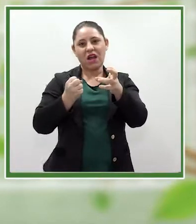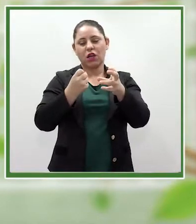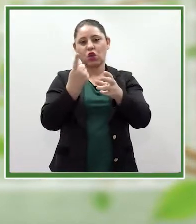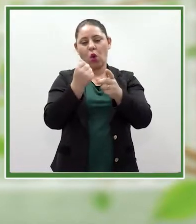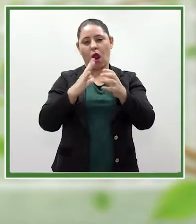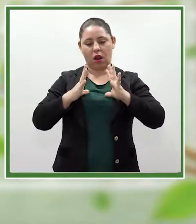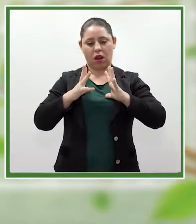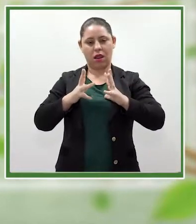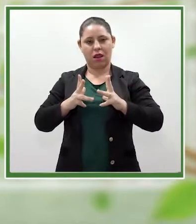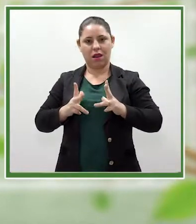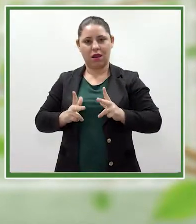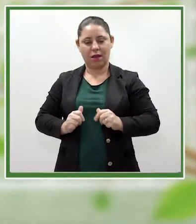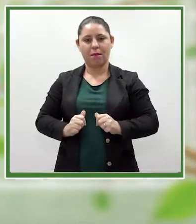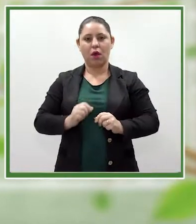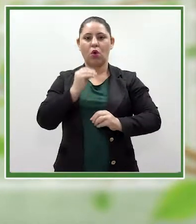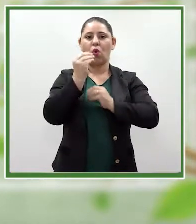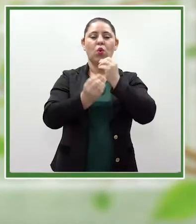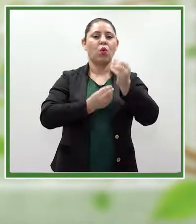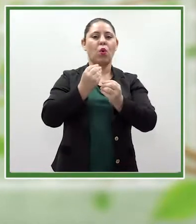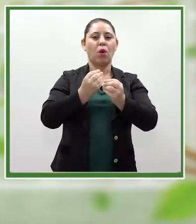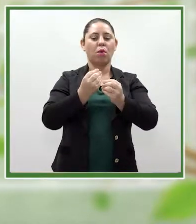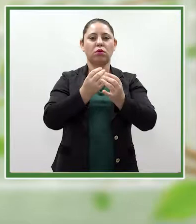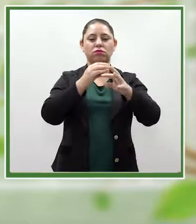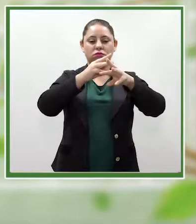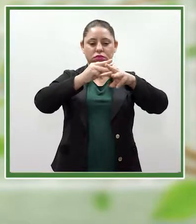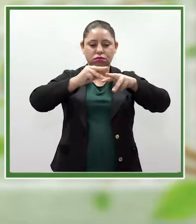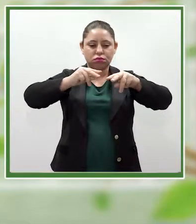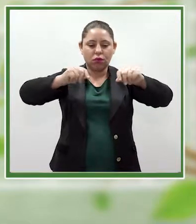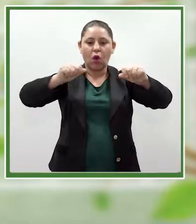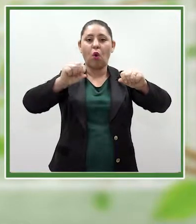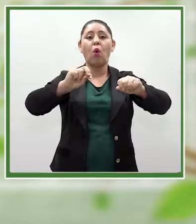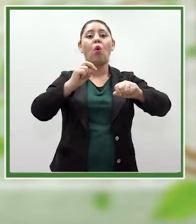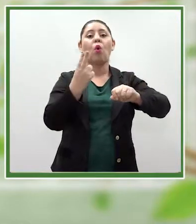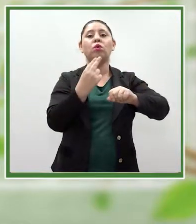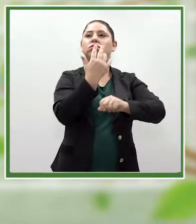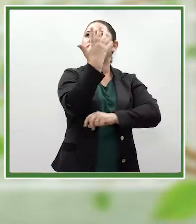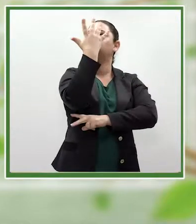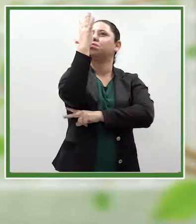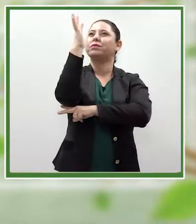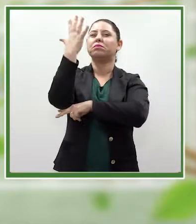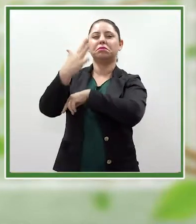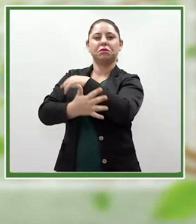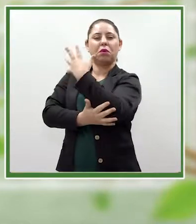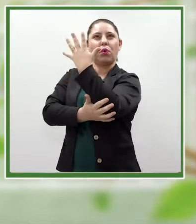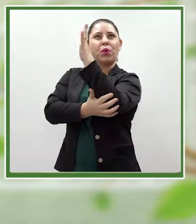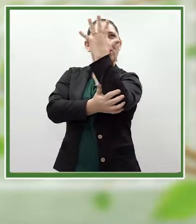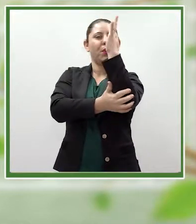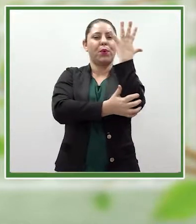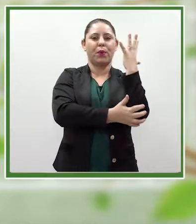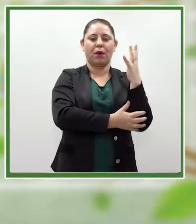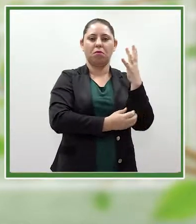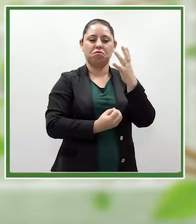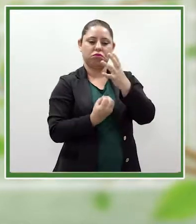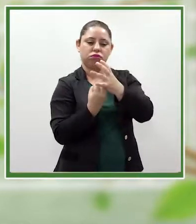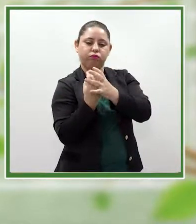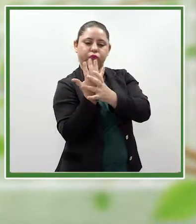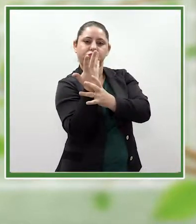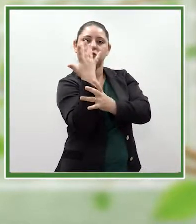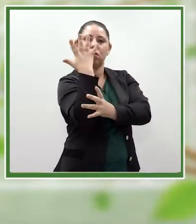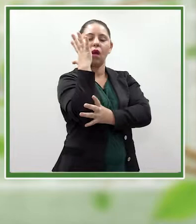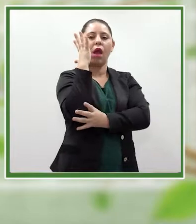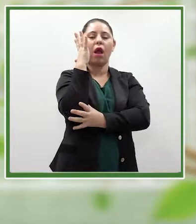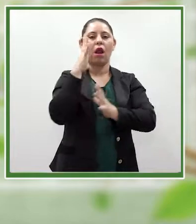ou remoção do carbono, né, por meio, no caso do solo ou do crescimento vegetal, principalmente